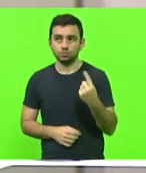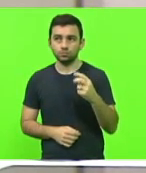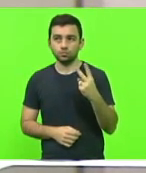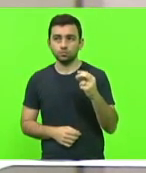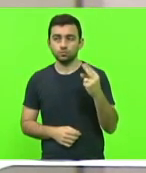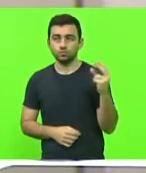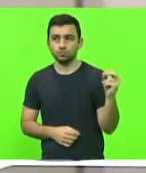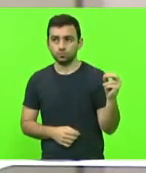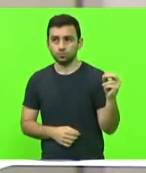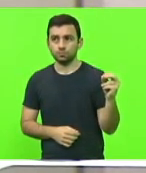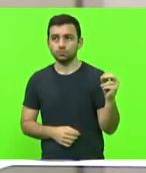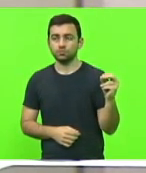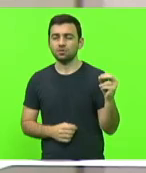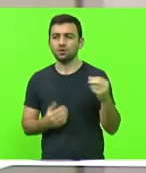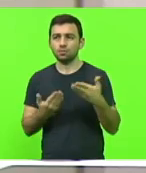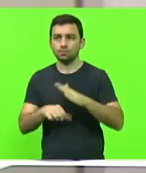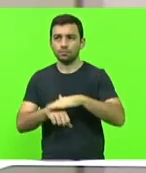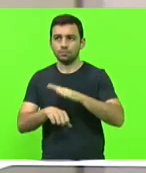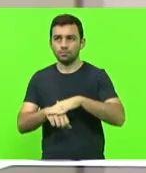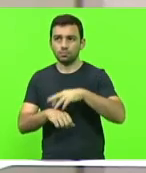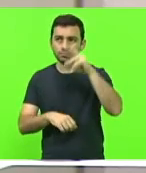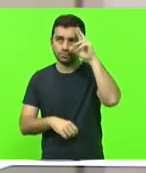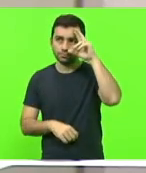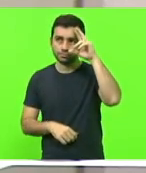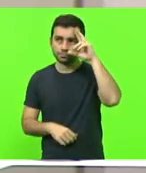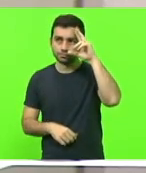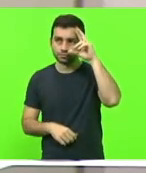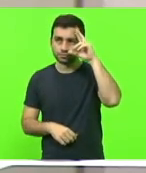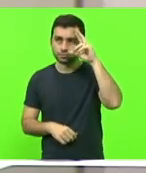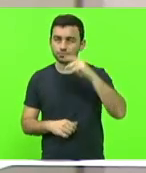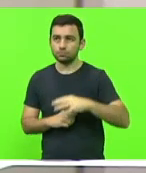0078.1/2020. Autor, deputado Ricardo Alba.